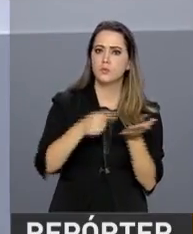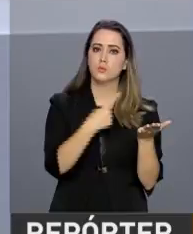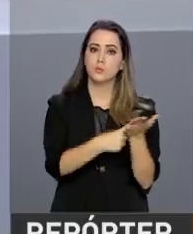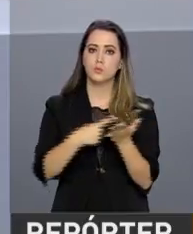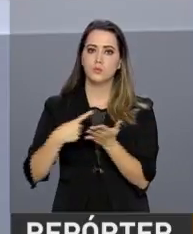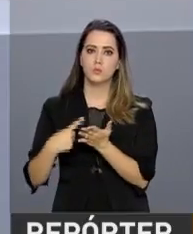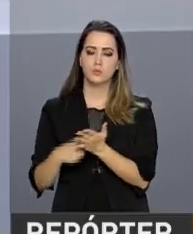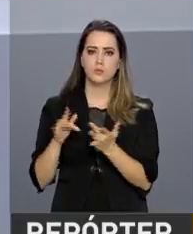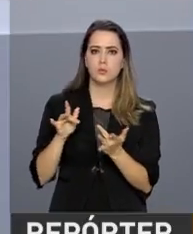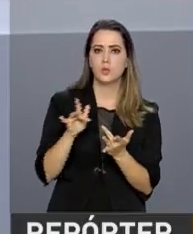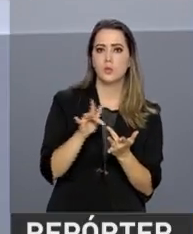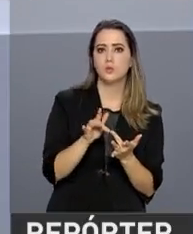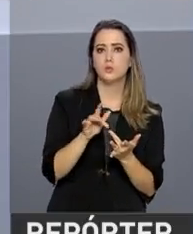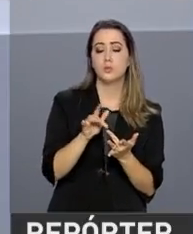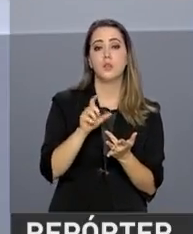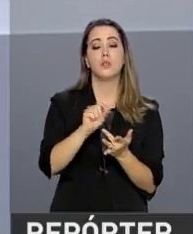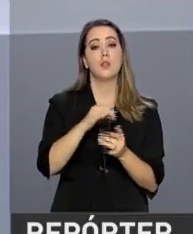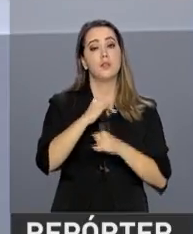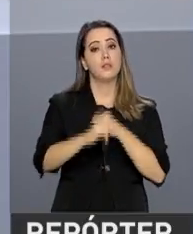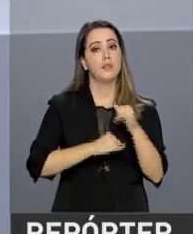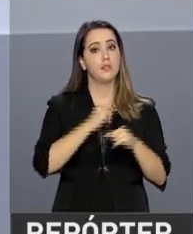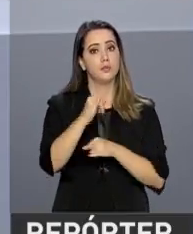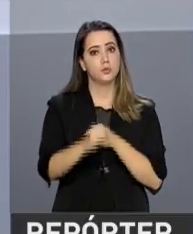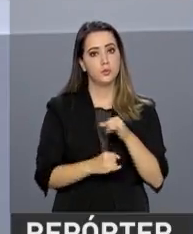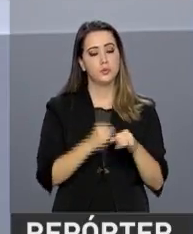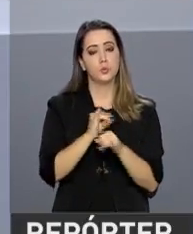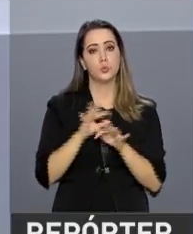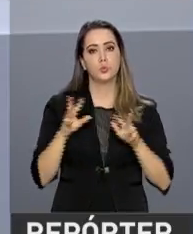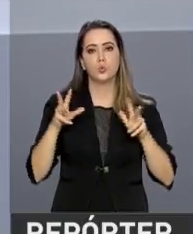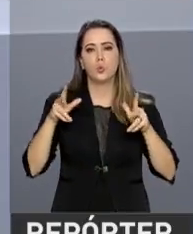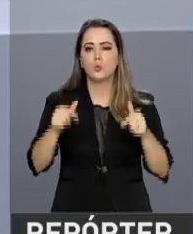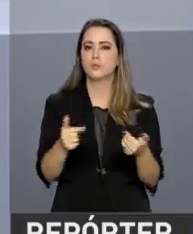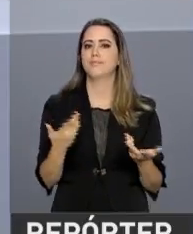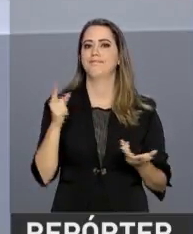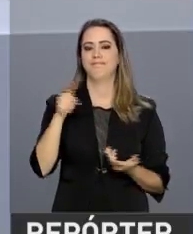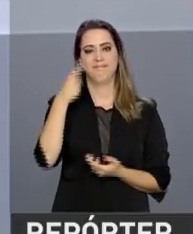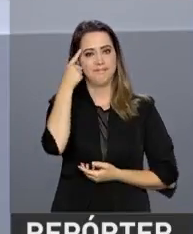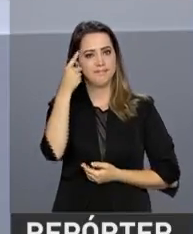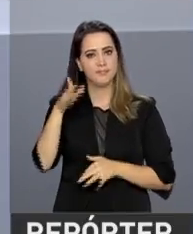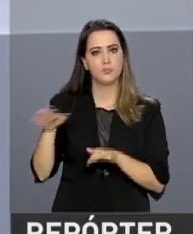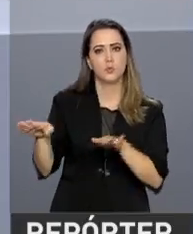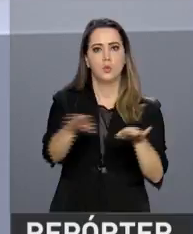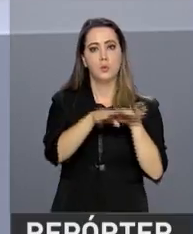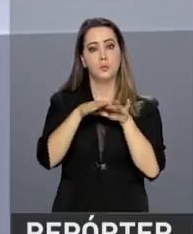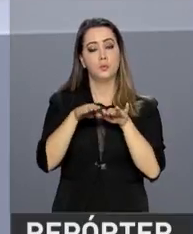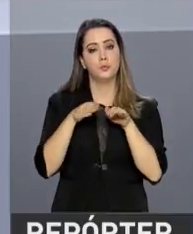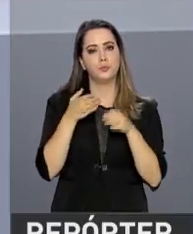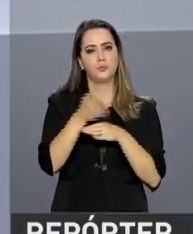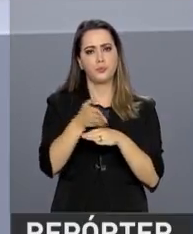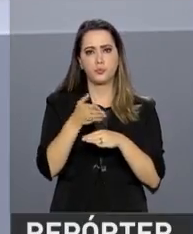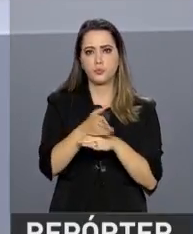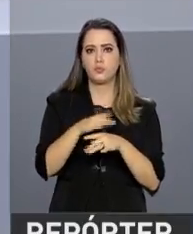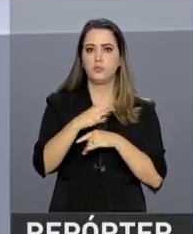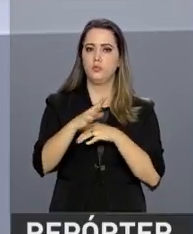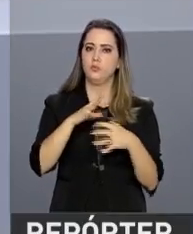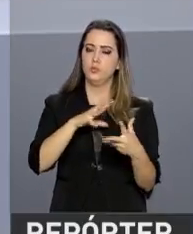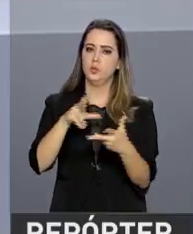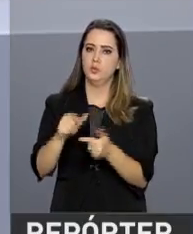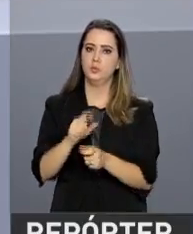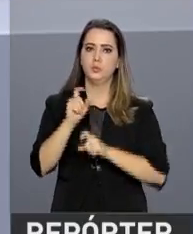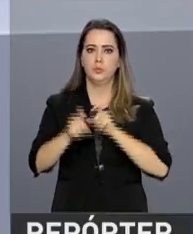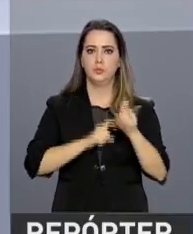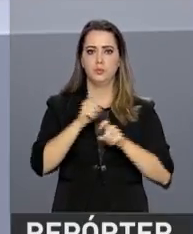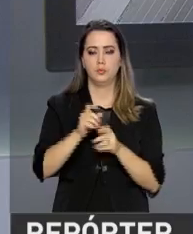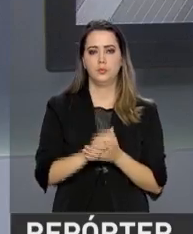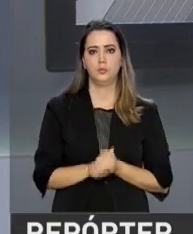de assinatura do termo de adesão ao programa Internet para Todos. A ideia é democratizar o acesso à rede mundial de